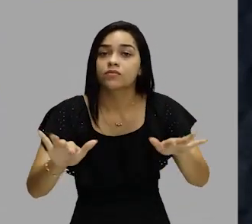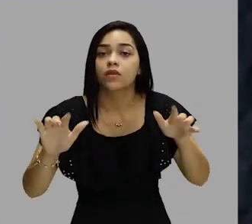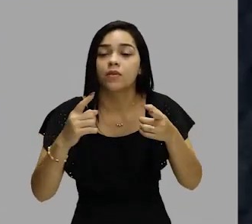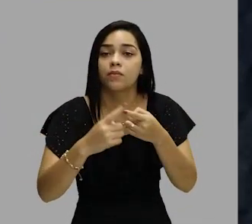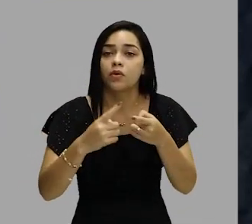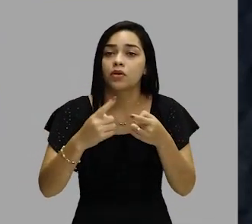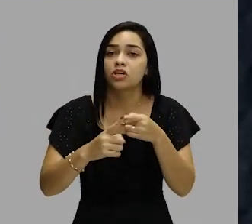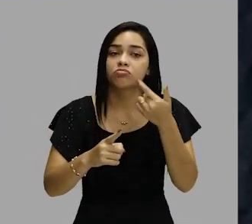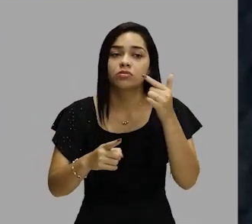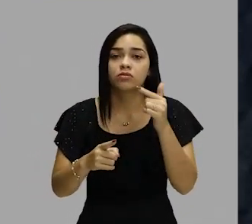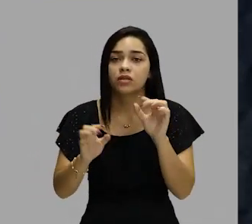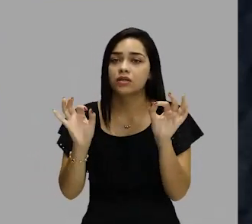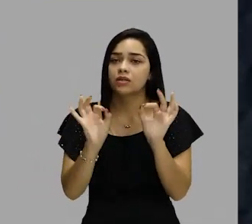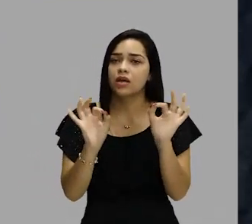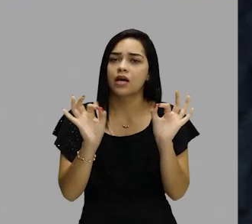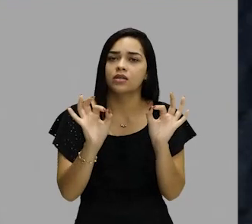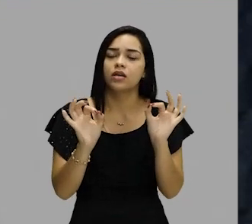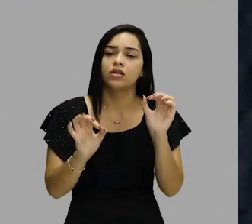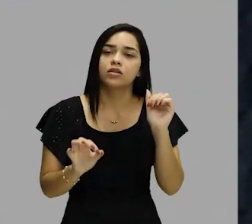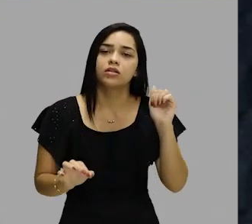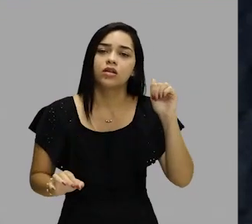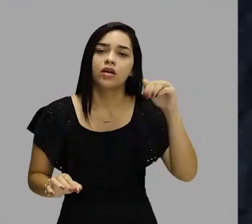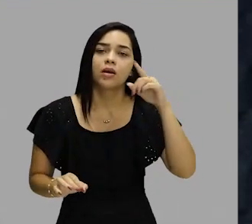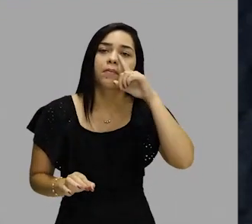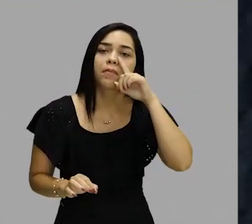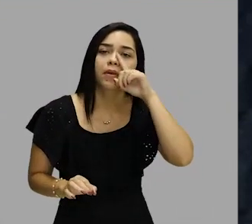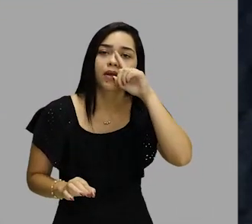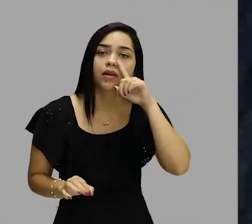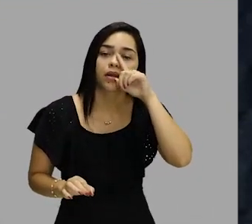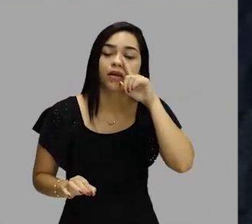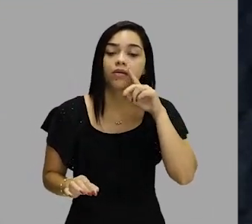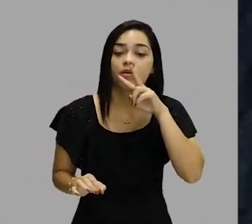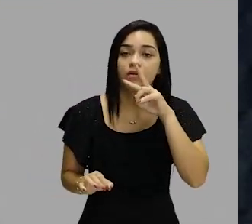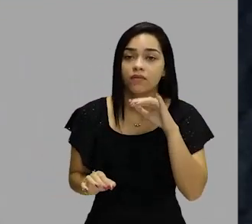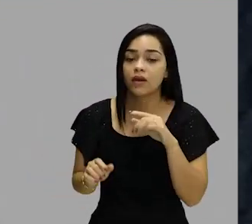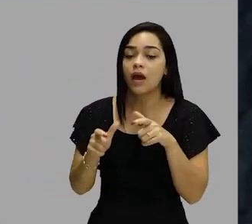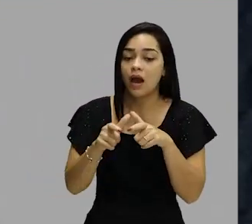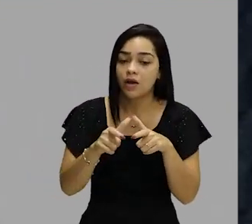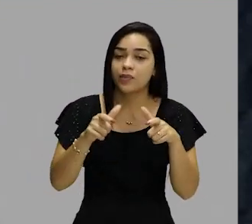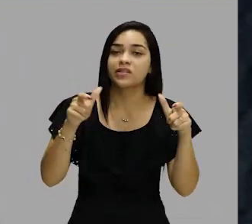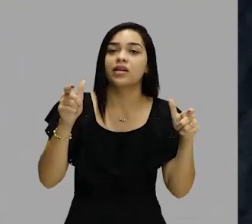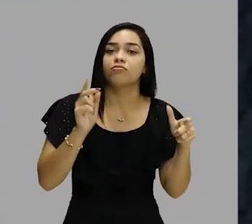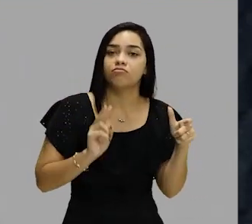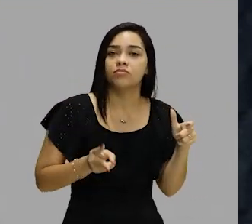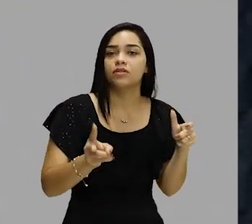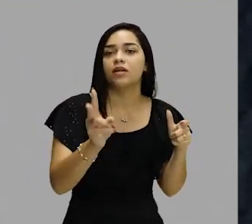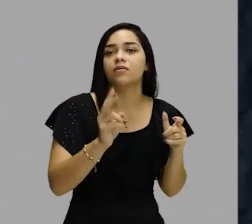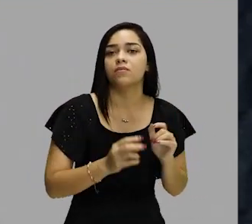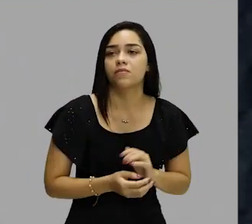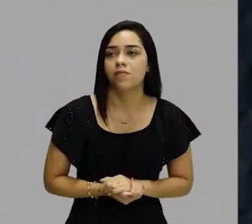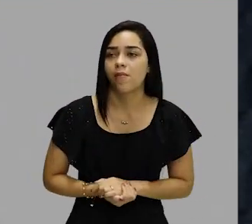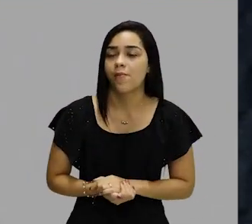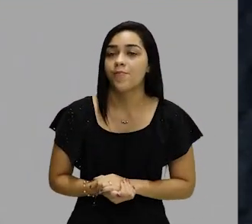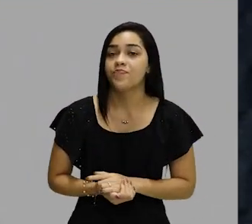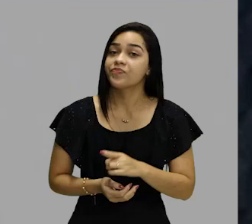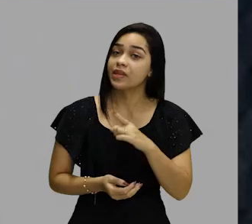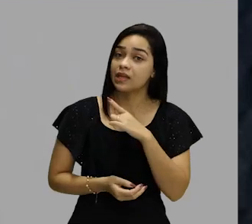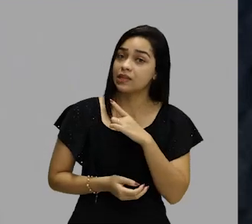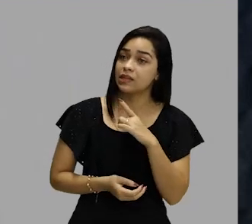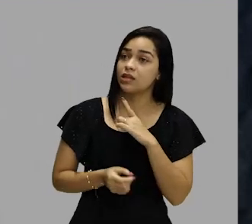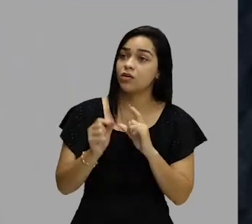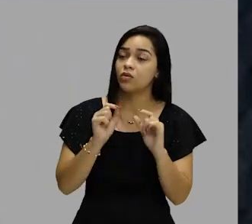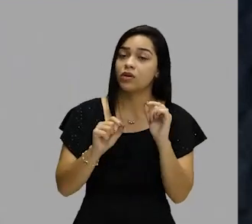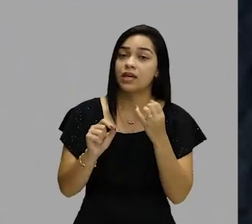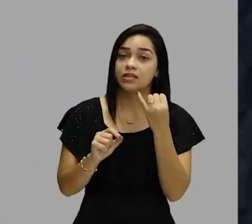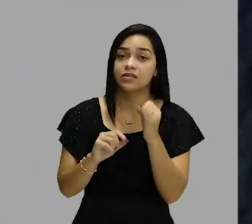não vão ter mais nenhum tipo de ameaça, ok? E vão aumentar ainda mais, até chegar um ponto que,